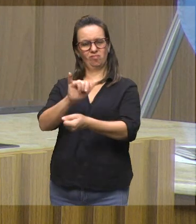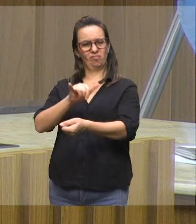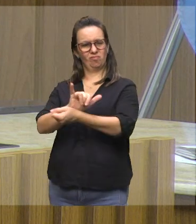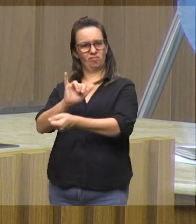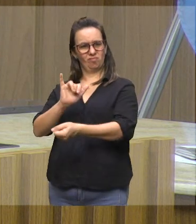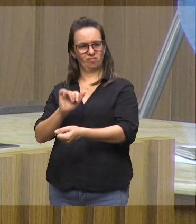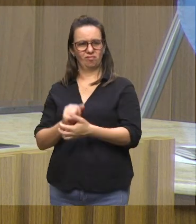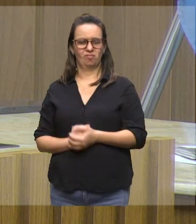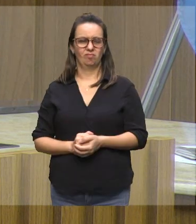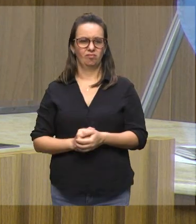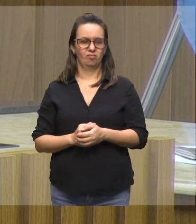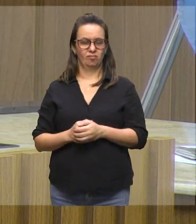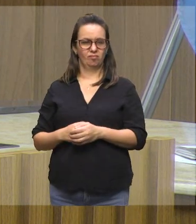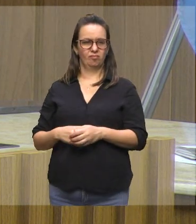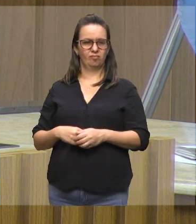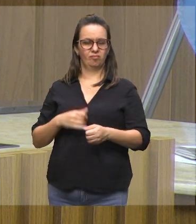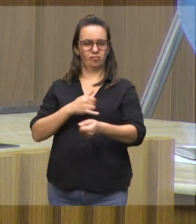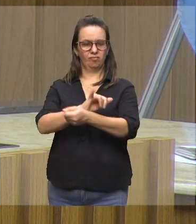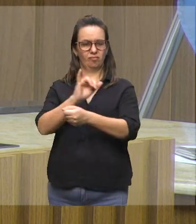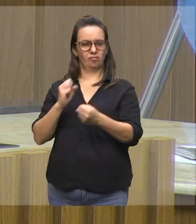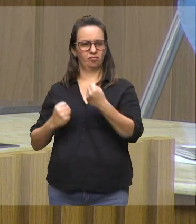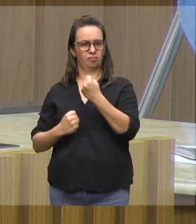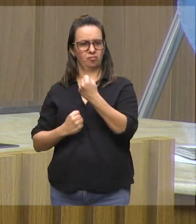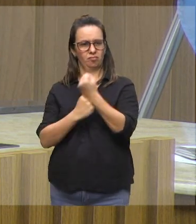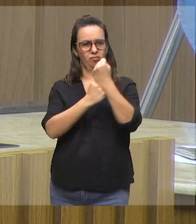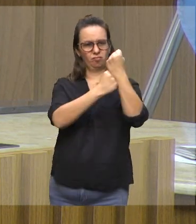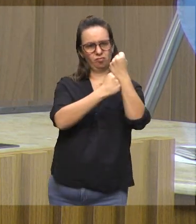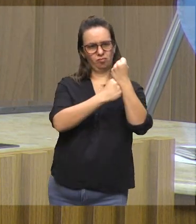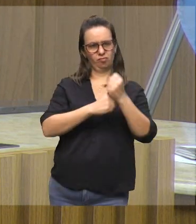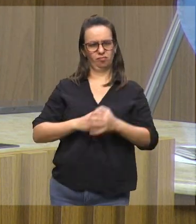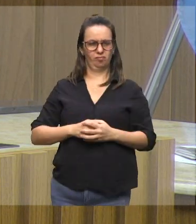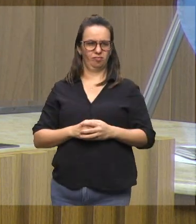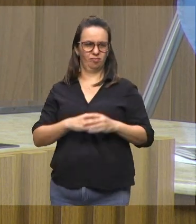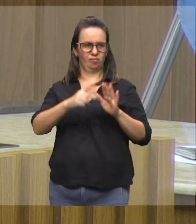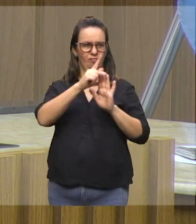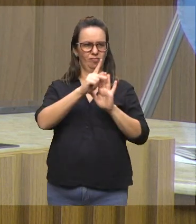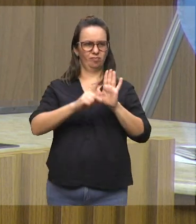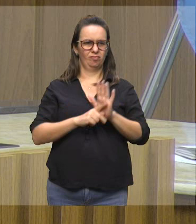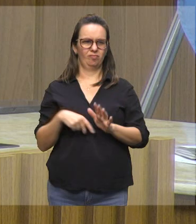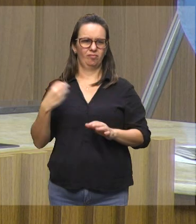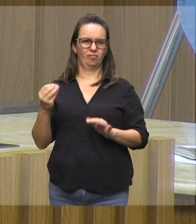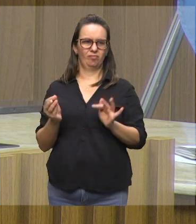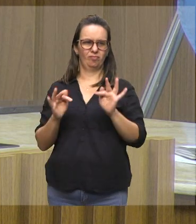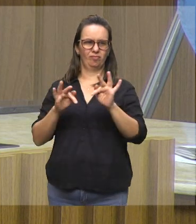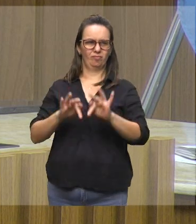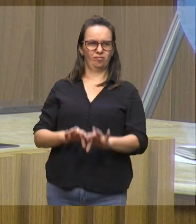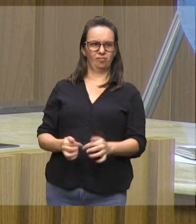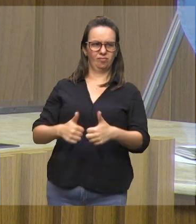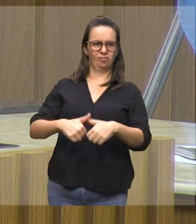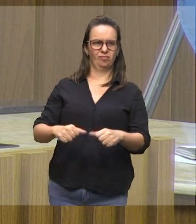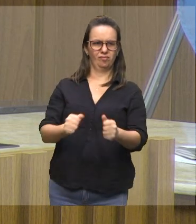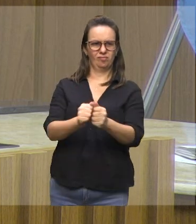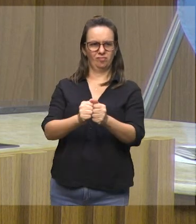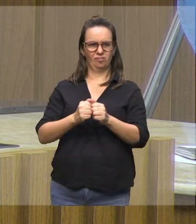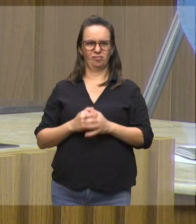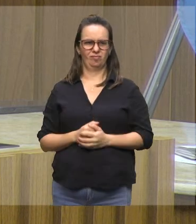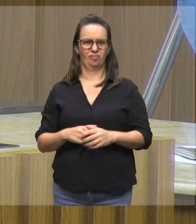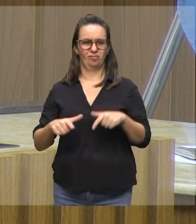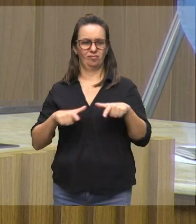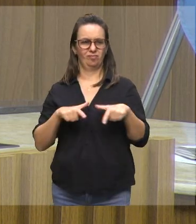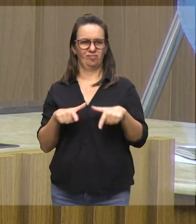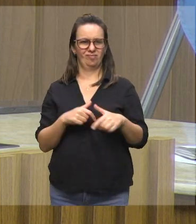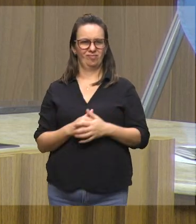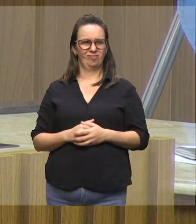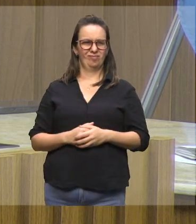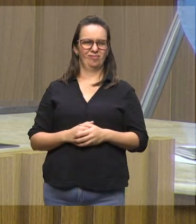assim. Né, mas hoje o projeto finalizando, assim que finalizar, com certeza estaremos juntos nessa pegada aí, porque nós temos